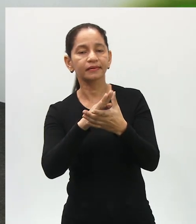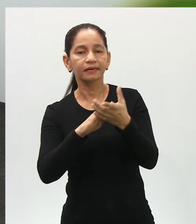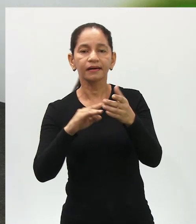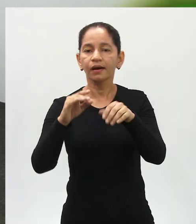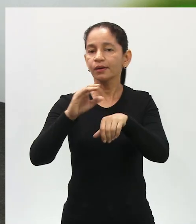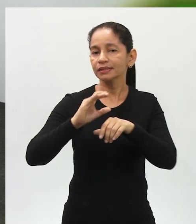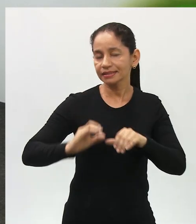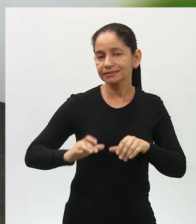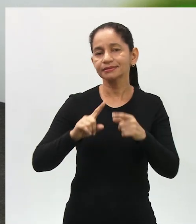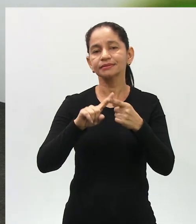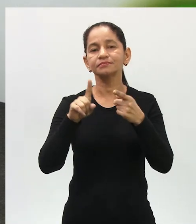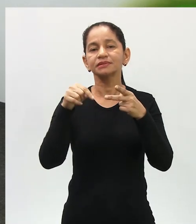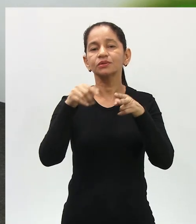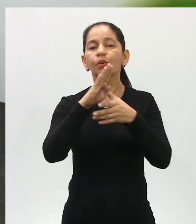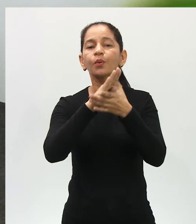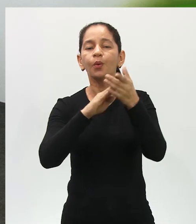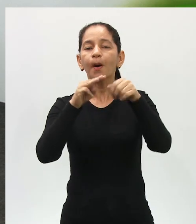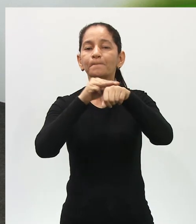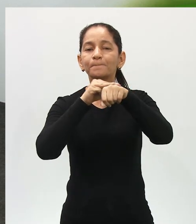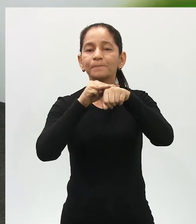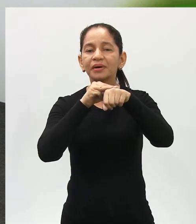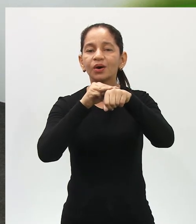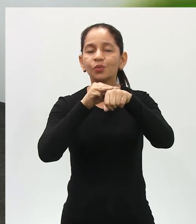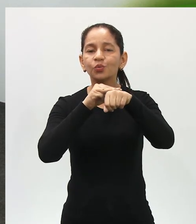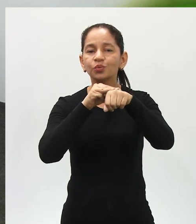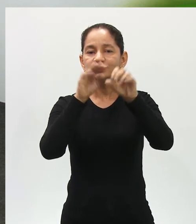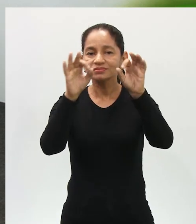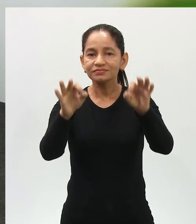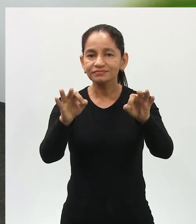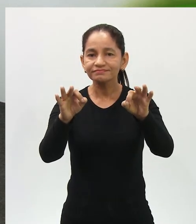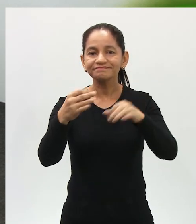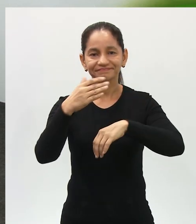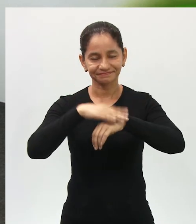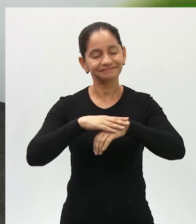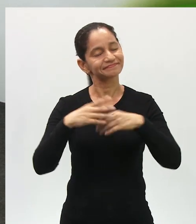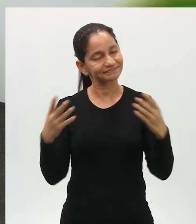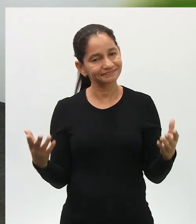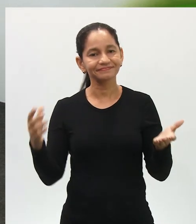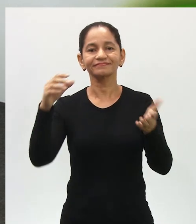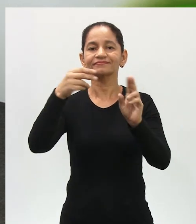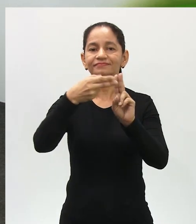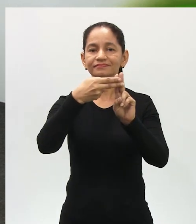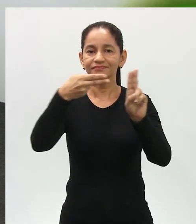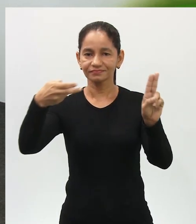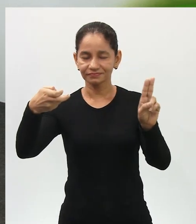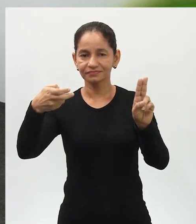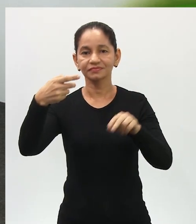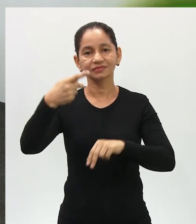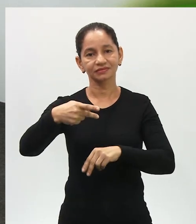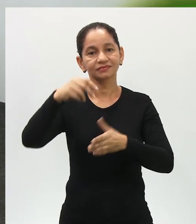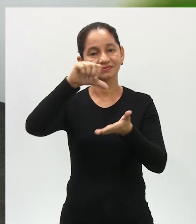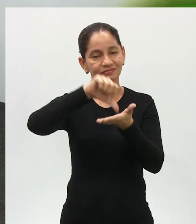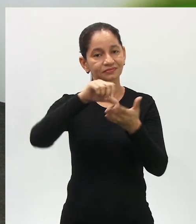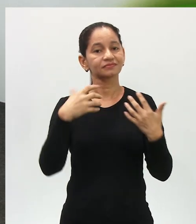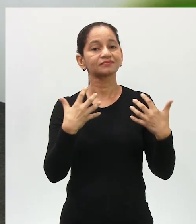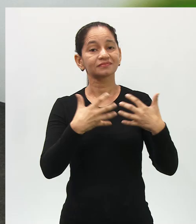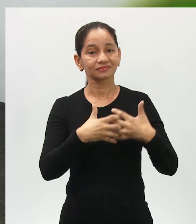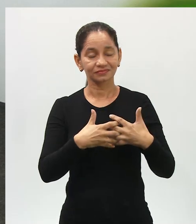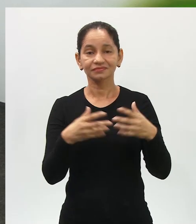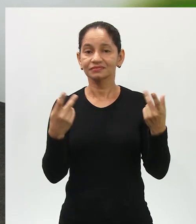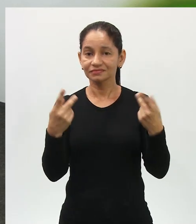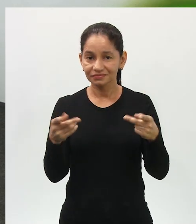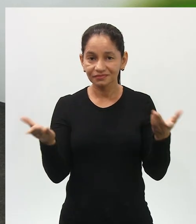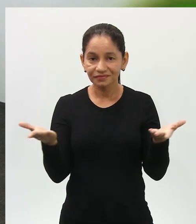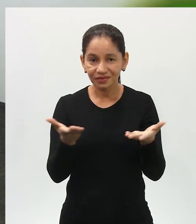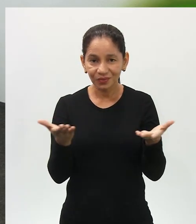um sapato marrom. Estou no estúdio de gravação do IFRO, no campus Porto Velho,